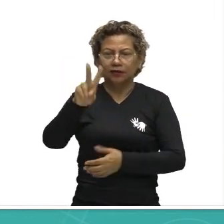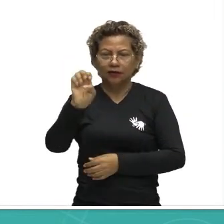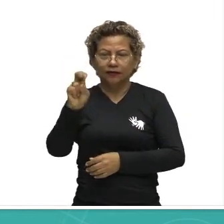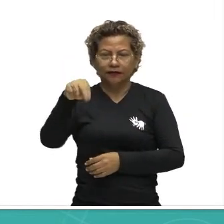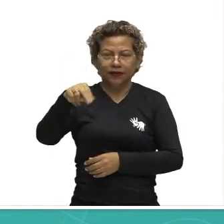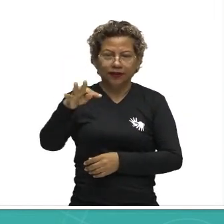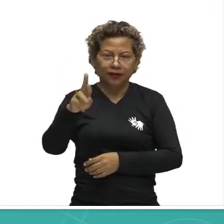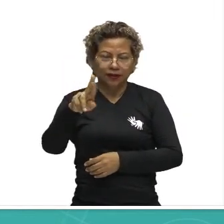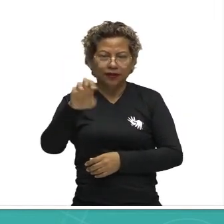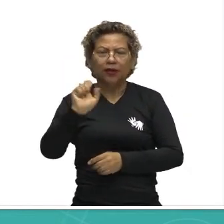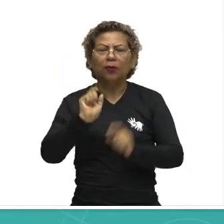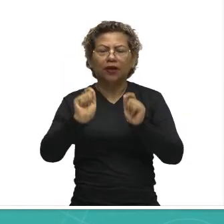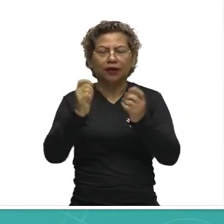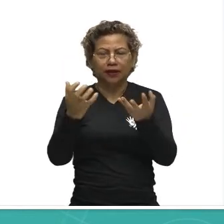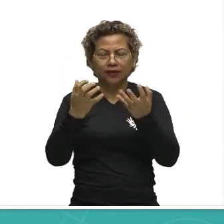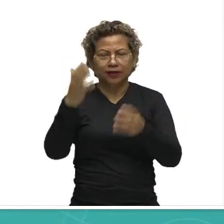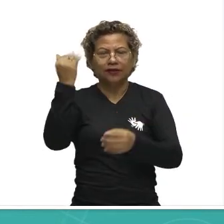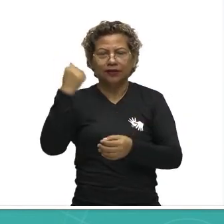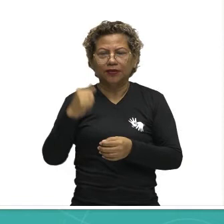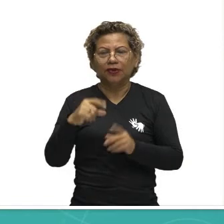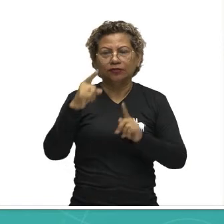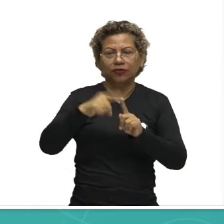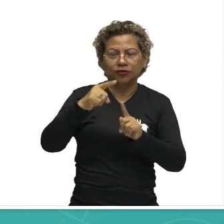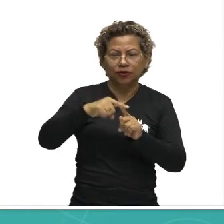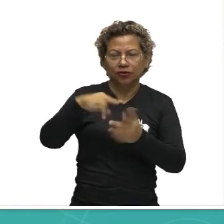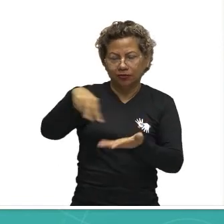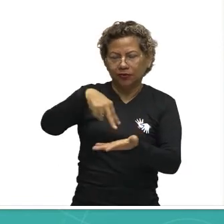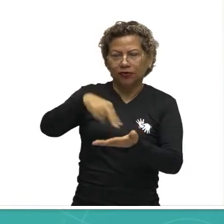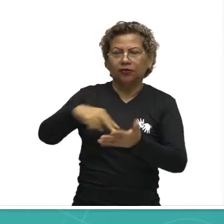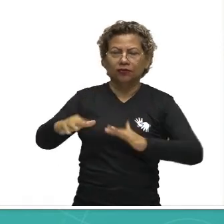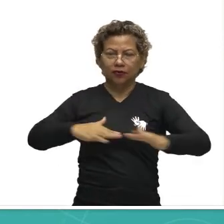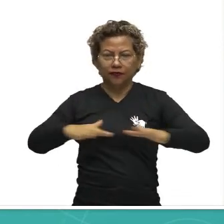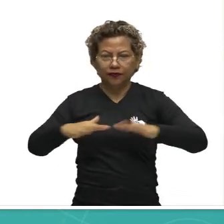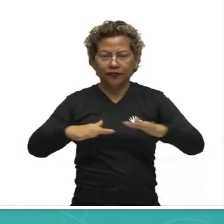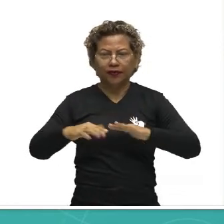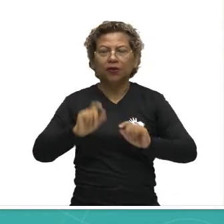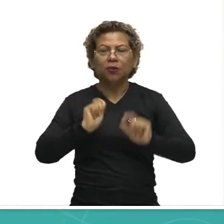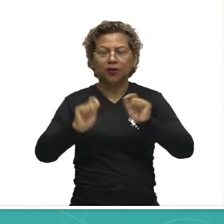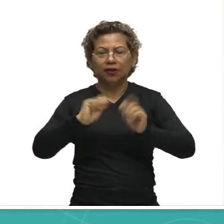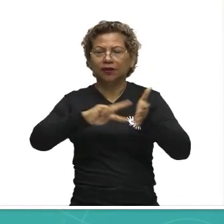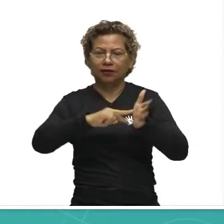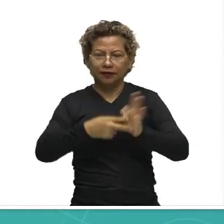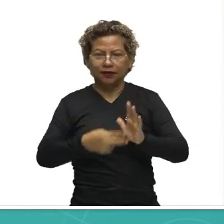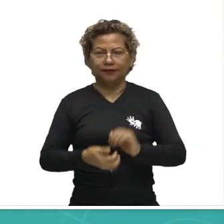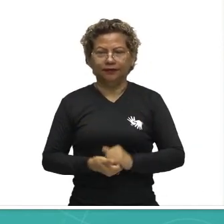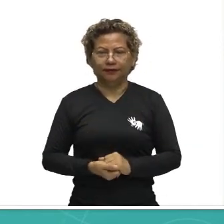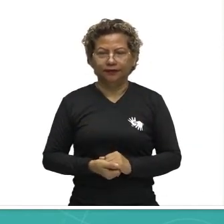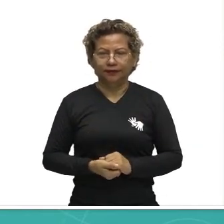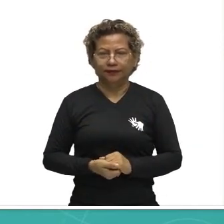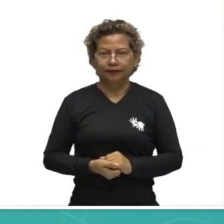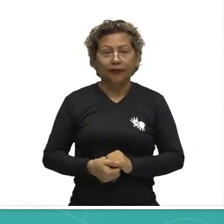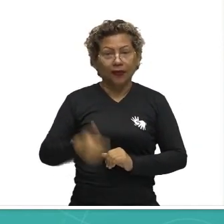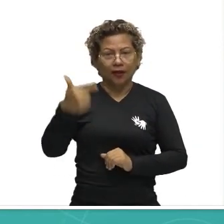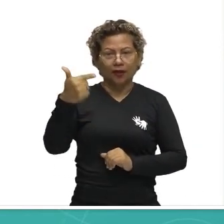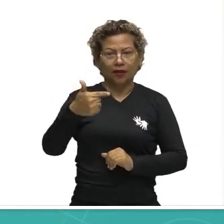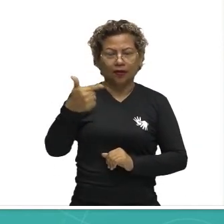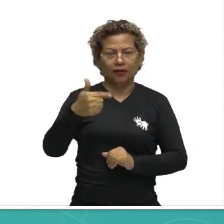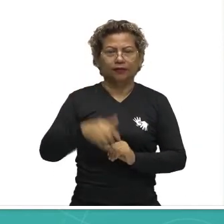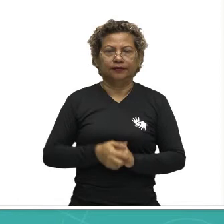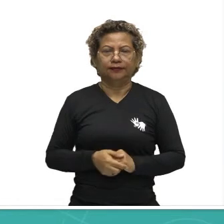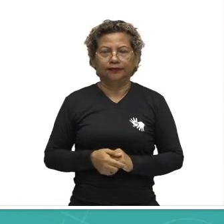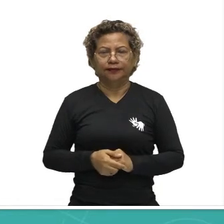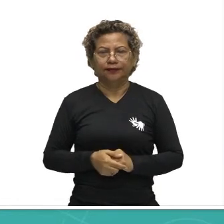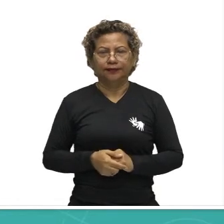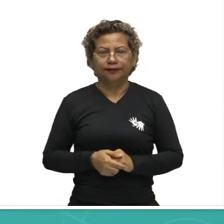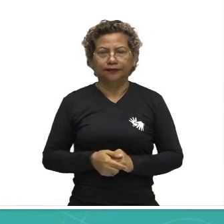saber o quê? Quais são os movimentos realizados pelas bailarinas? O que, que eles representam? A questão 2. Imagine